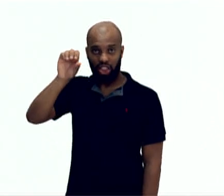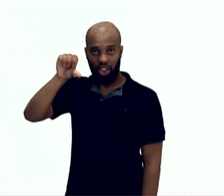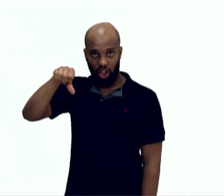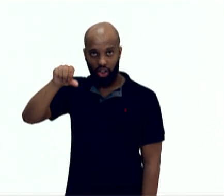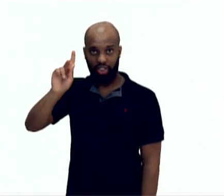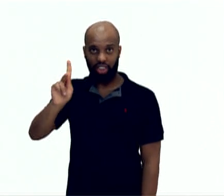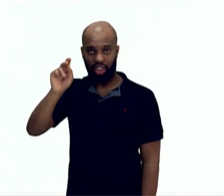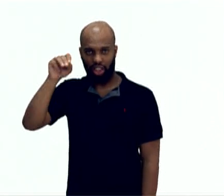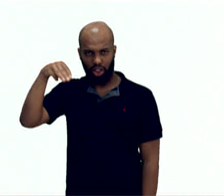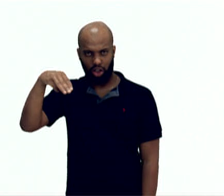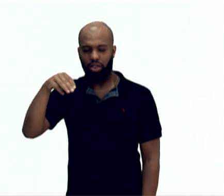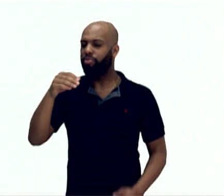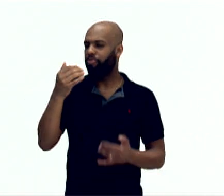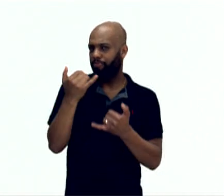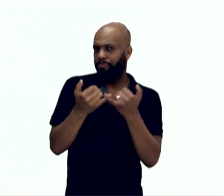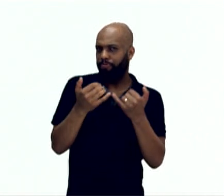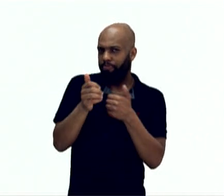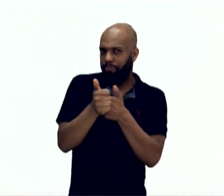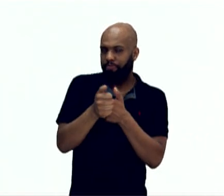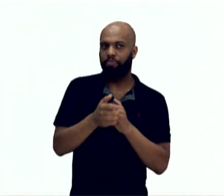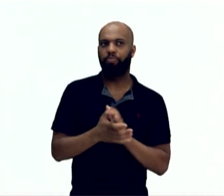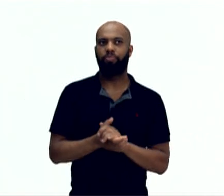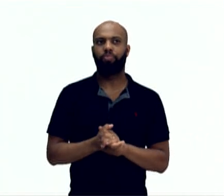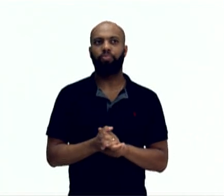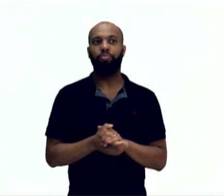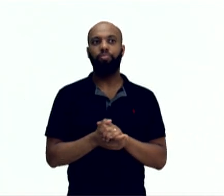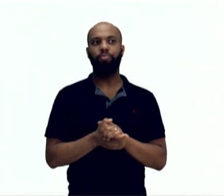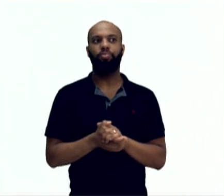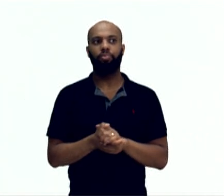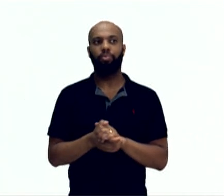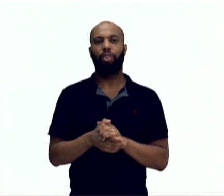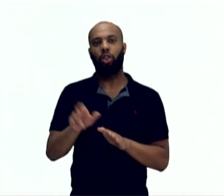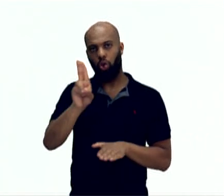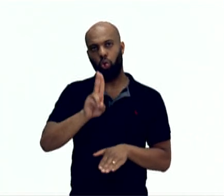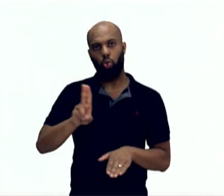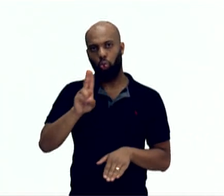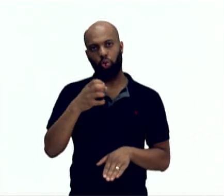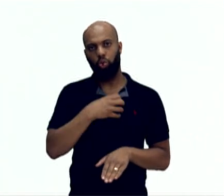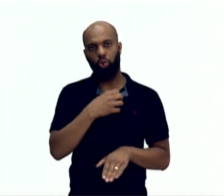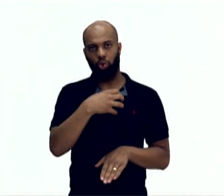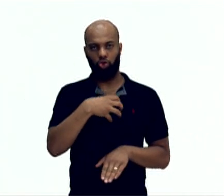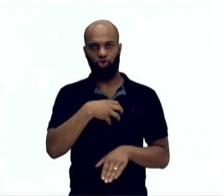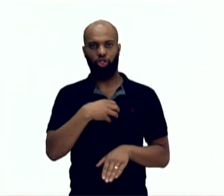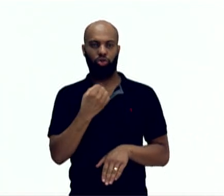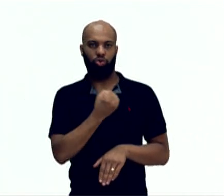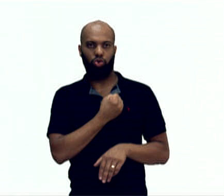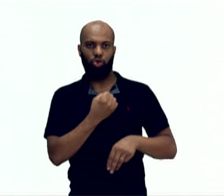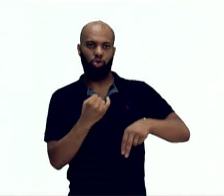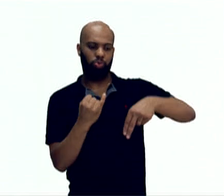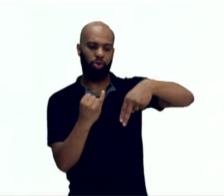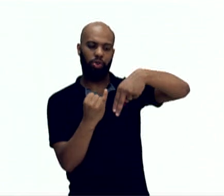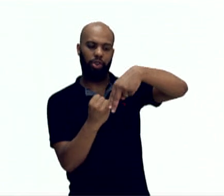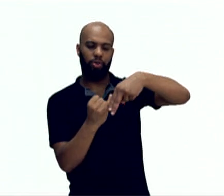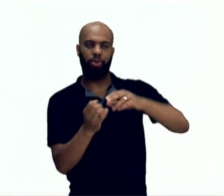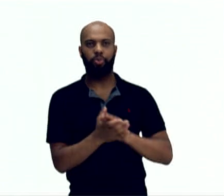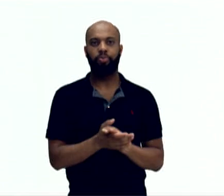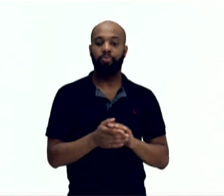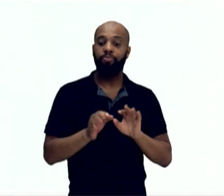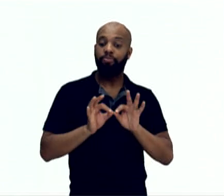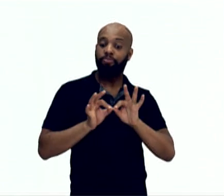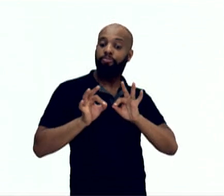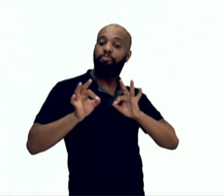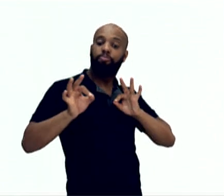aproximadamente, porque tem uns quebradinhos ali, mas a gente vai trabalhar com esse número natural. Qual a distância em